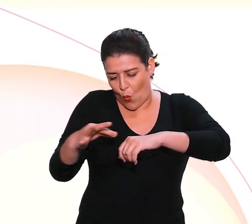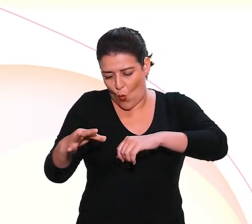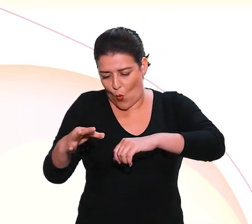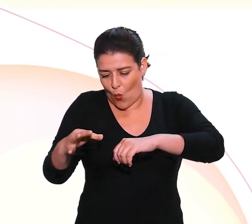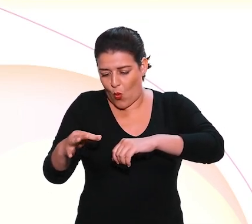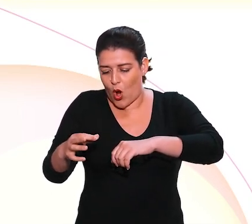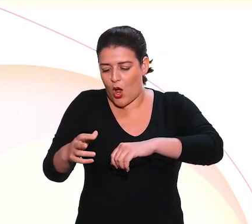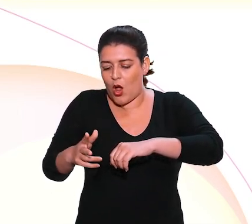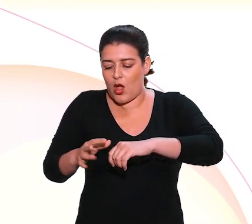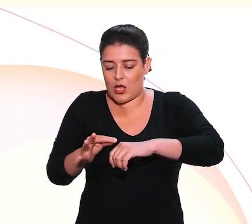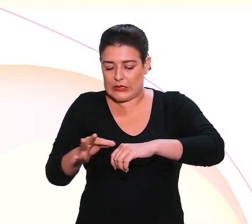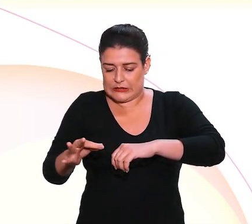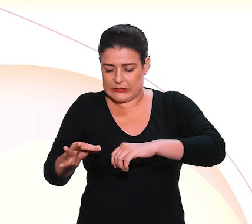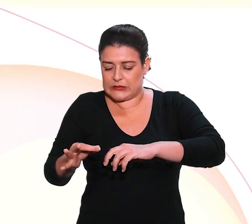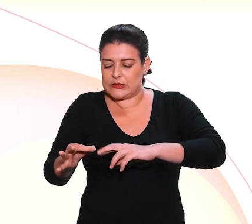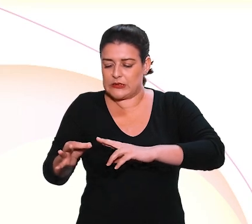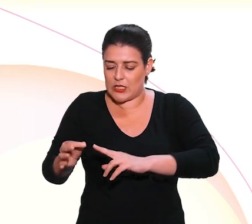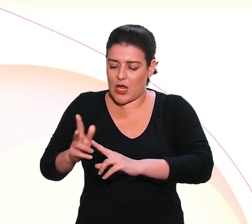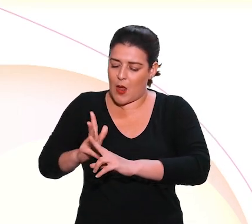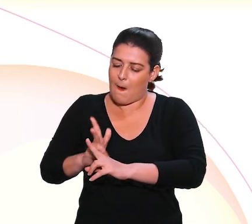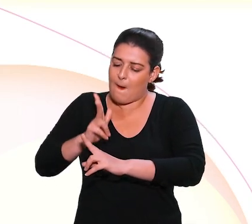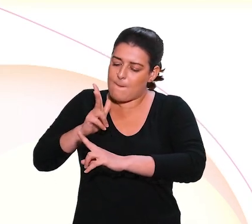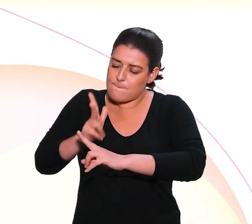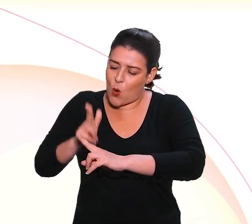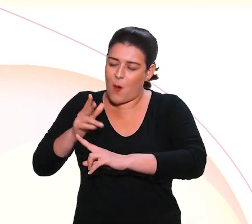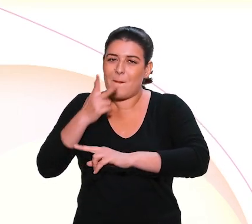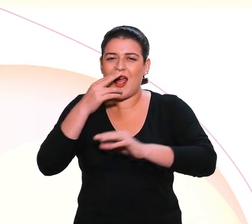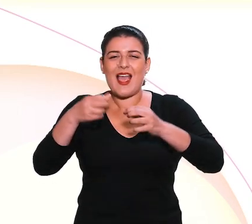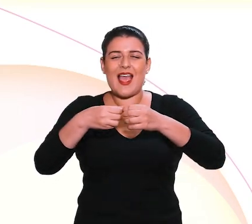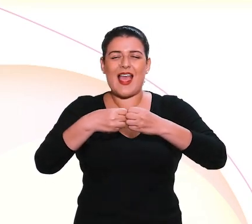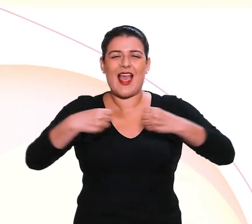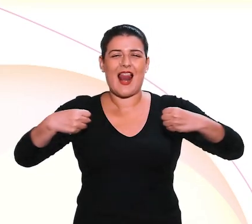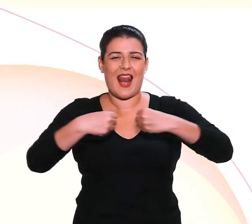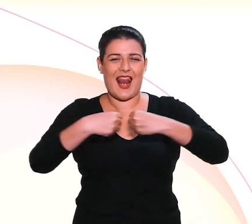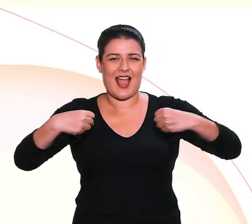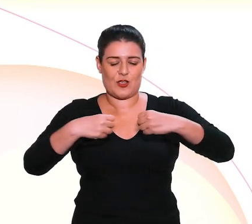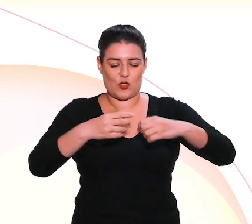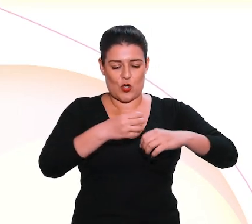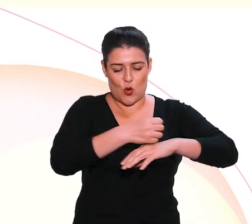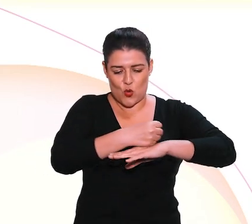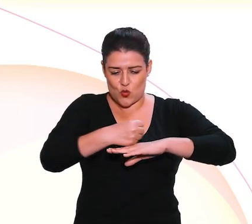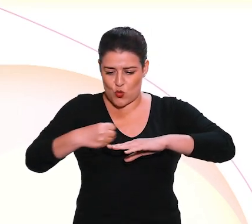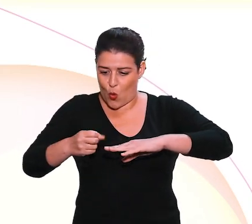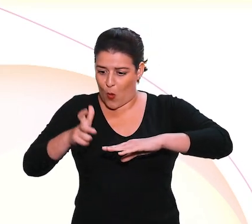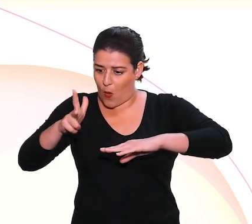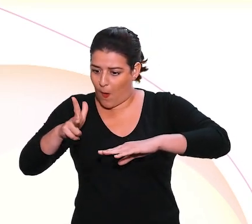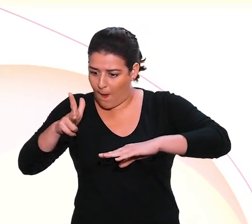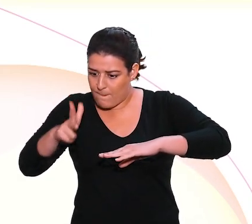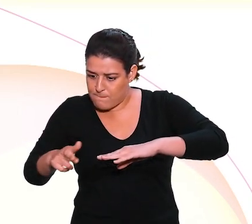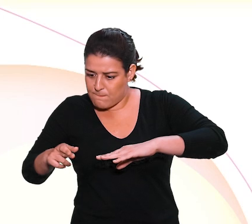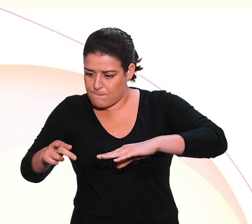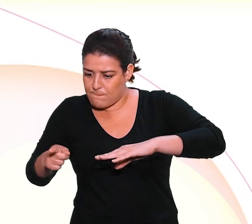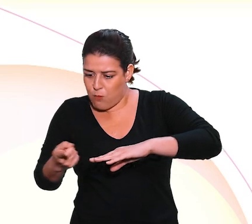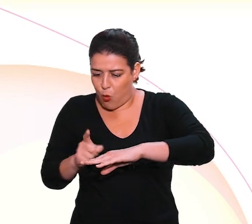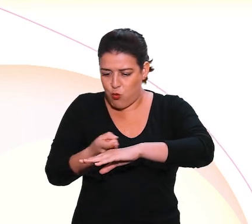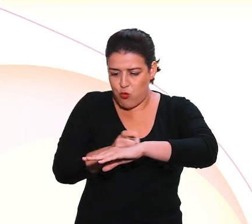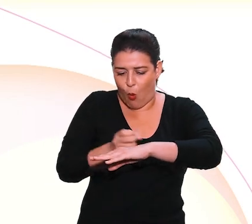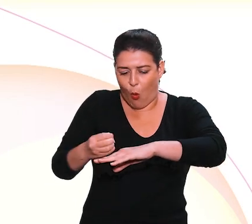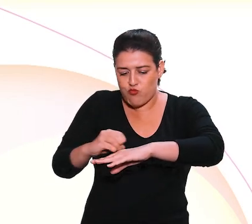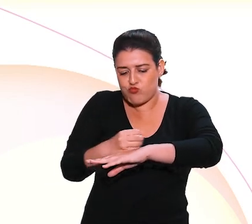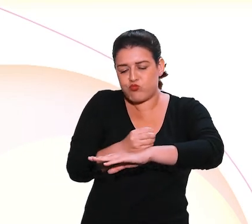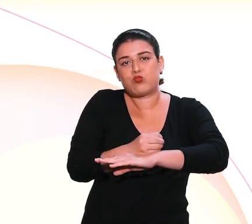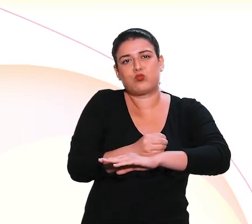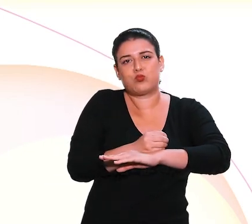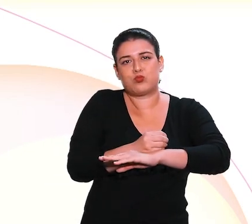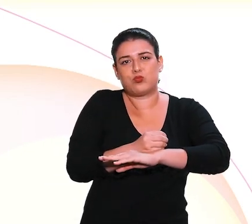a secção dele enquanto o nervo está tracionado. É como se fosse um elástico. Você puxa o elástico, corta, quando ele é cortado, ele